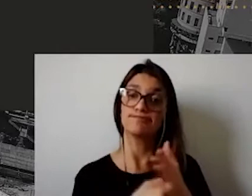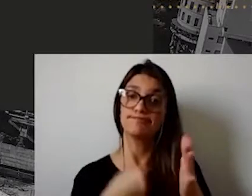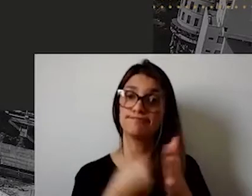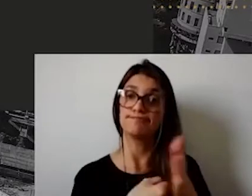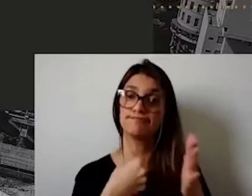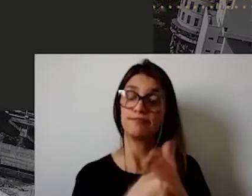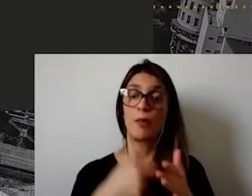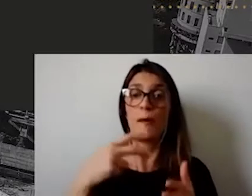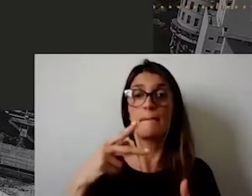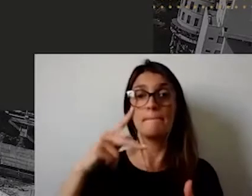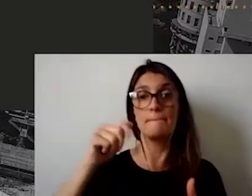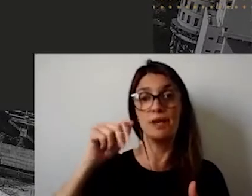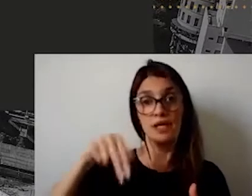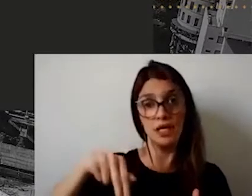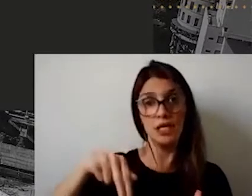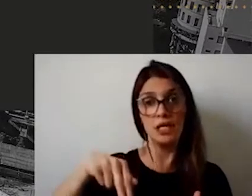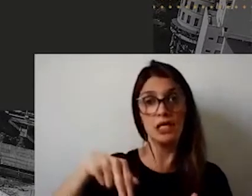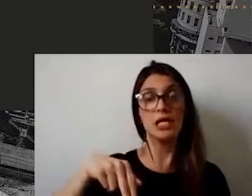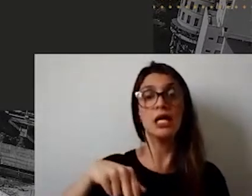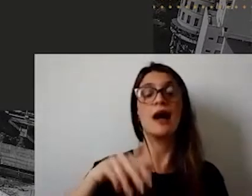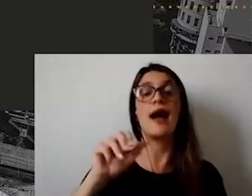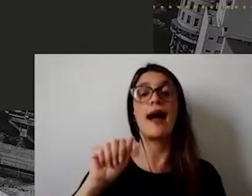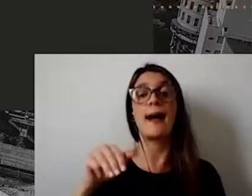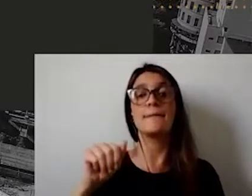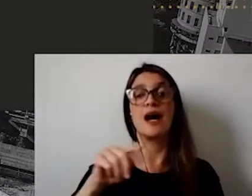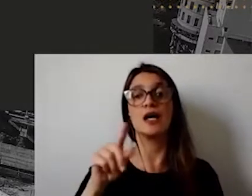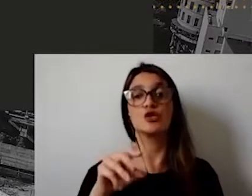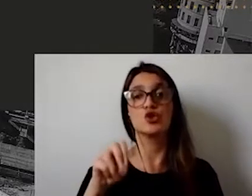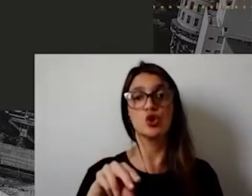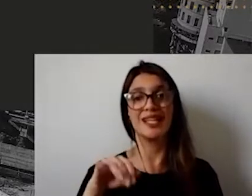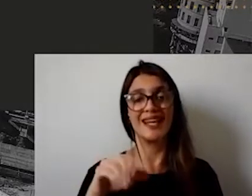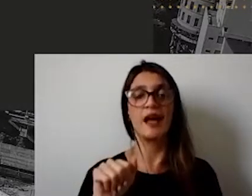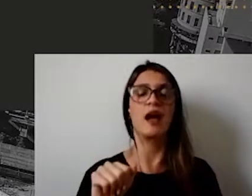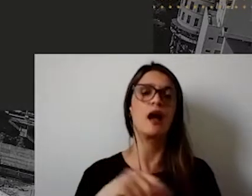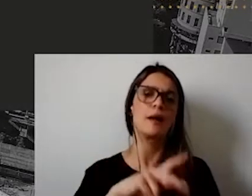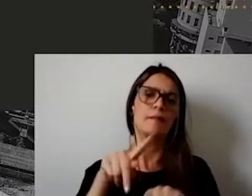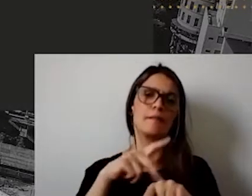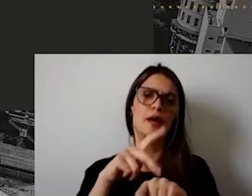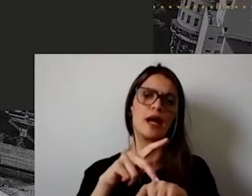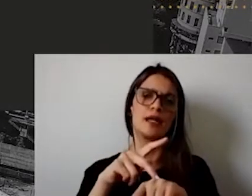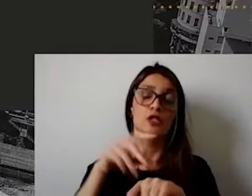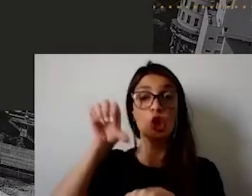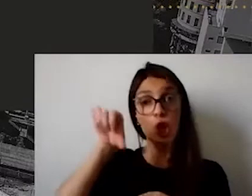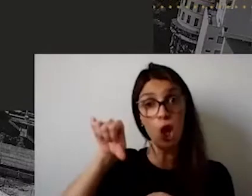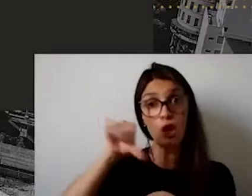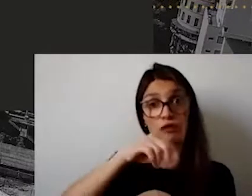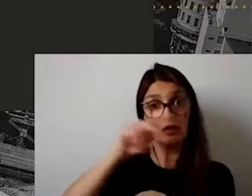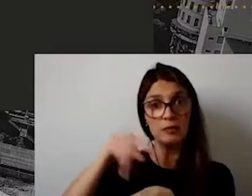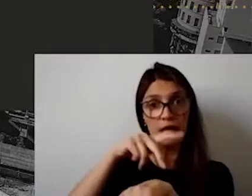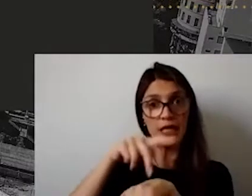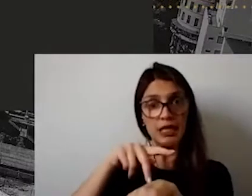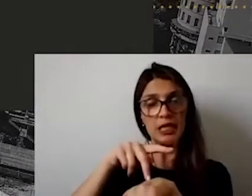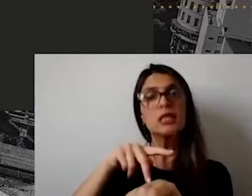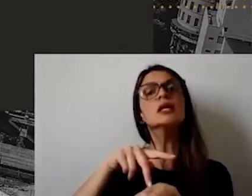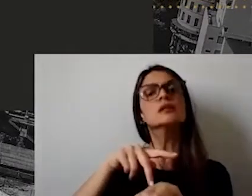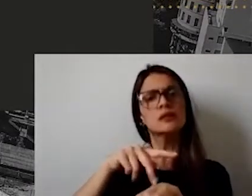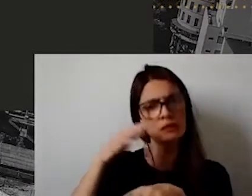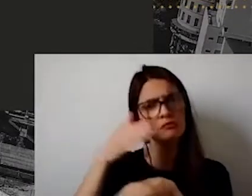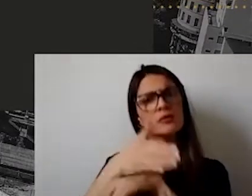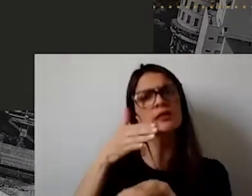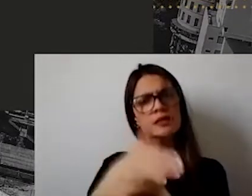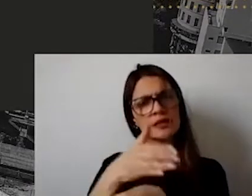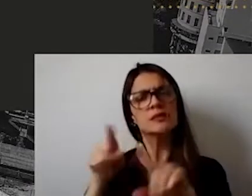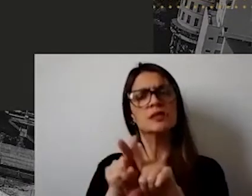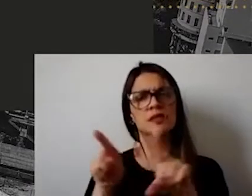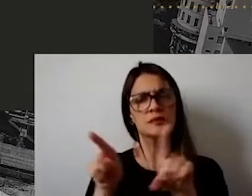panamazônica, envolvendo todos os países, né, os 9 países que compõem a bacia, incluindo o